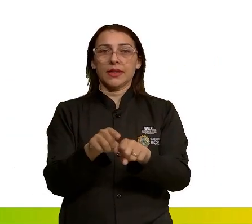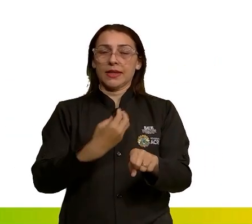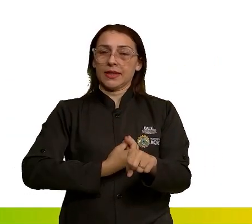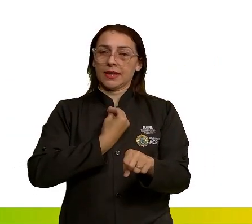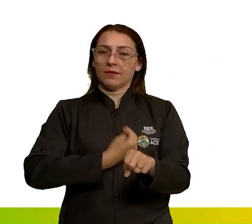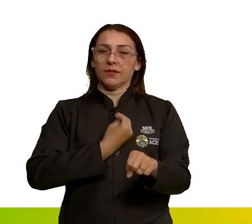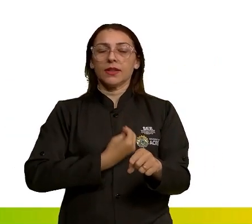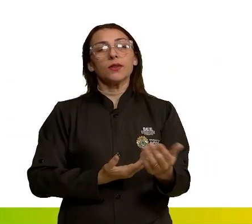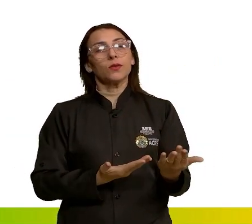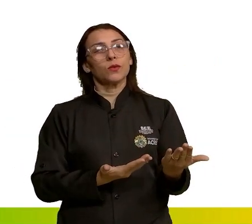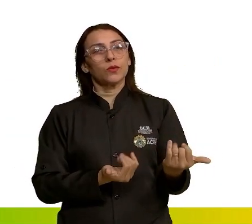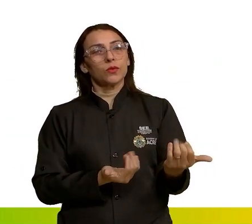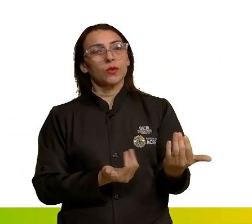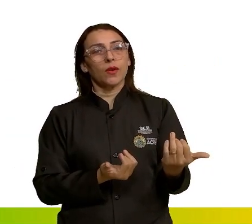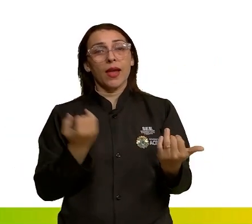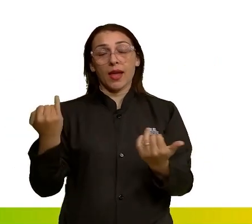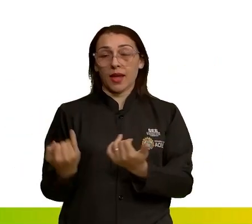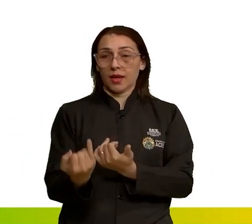vida dos jovens.